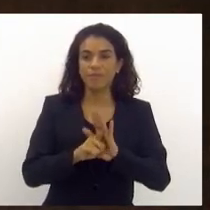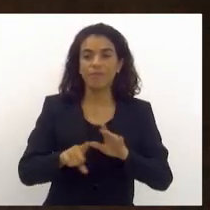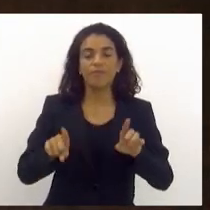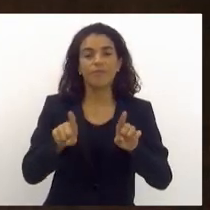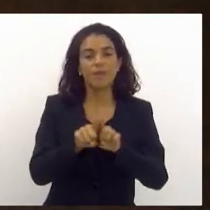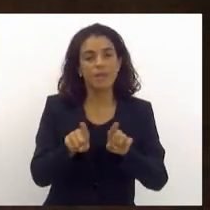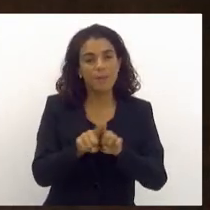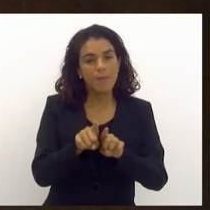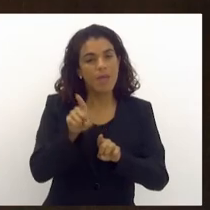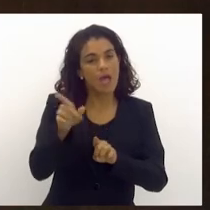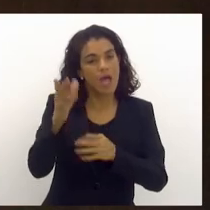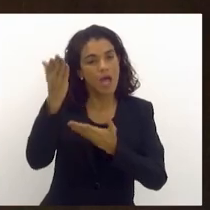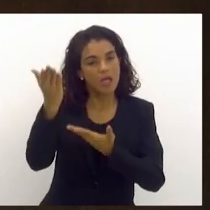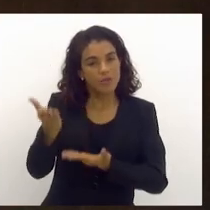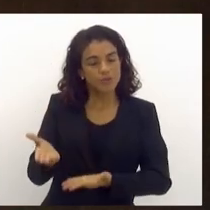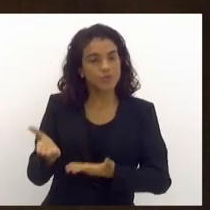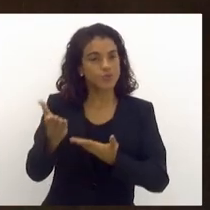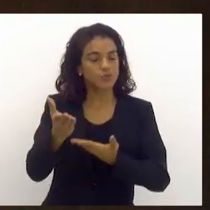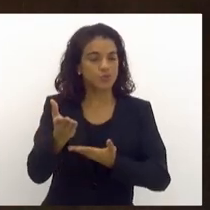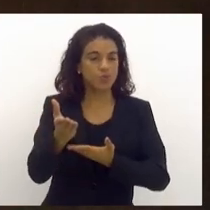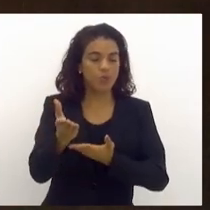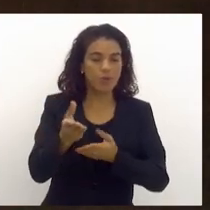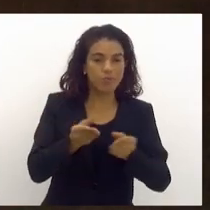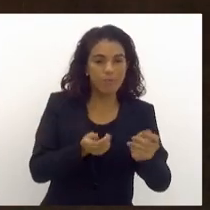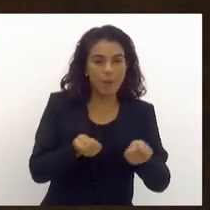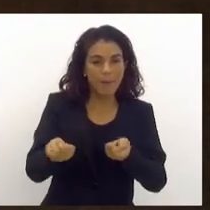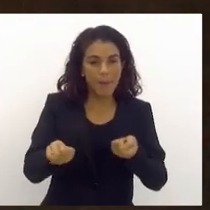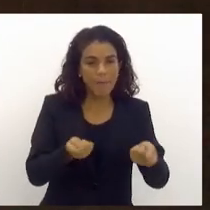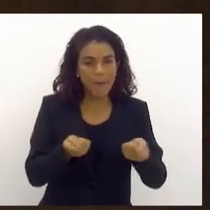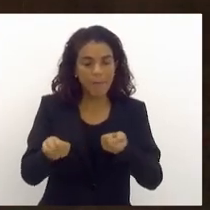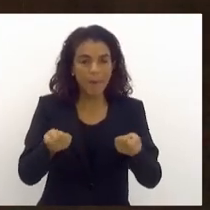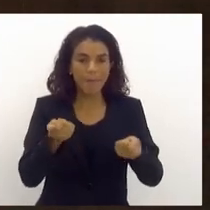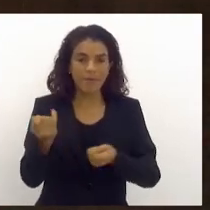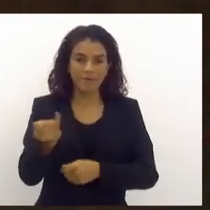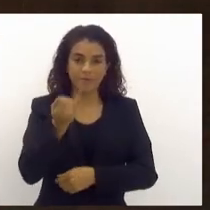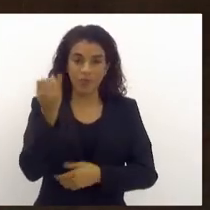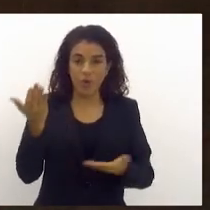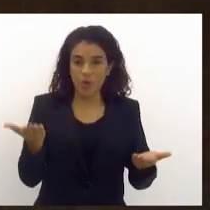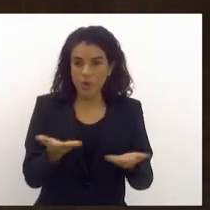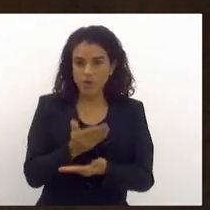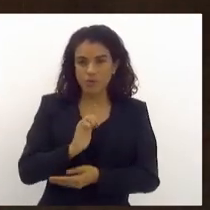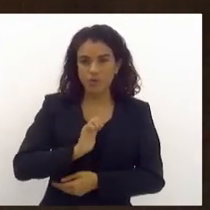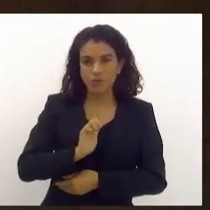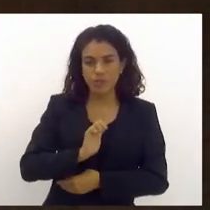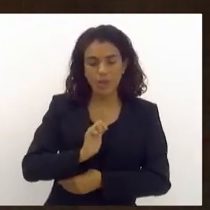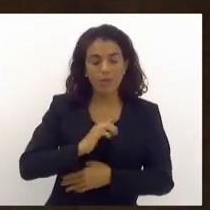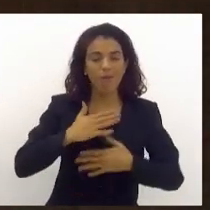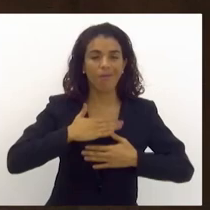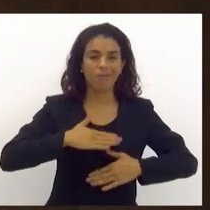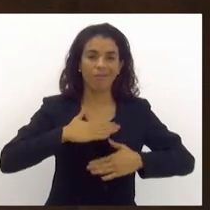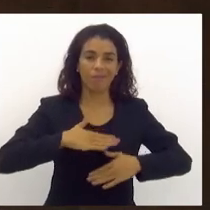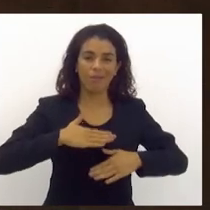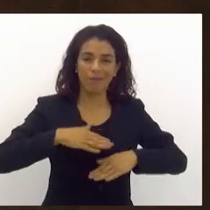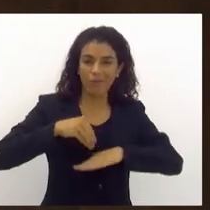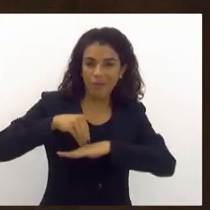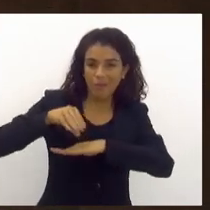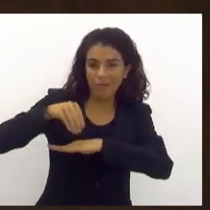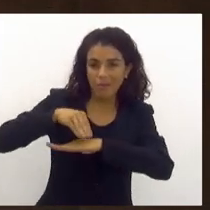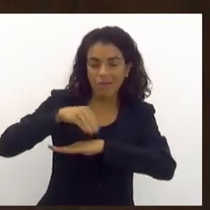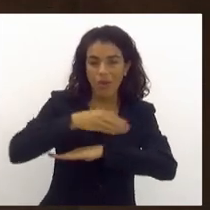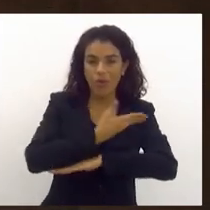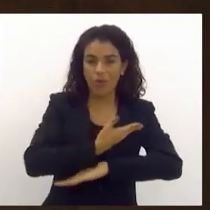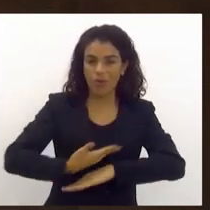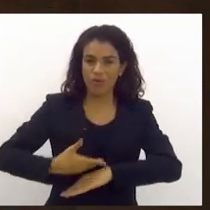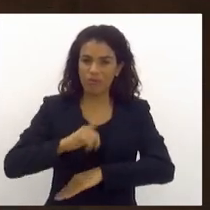a sua condução também foi de extrema importância, presidente Bacelar. Nós temos hoje a tranquilidade de dizer que o governo